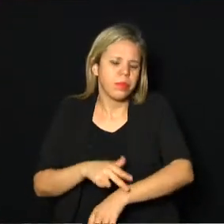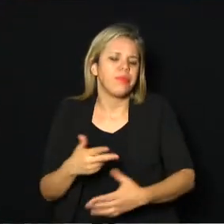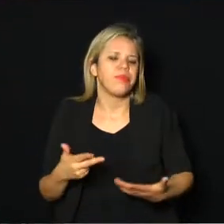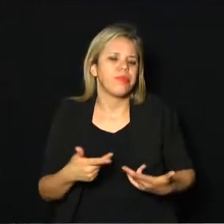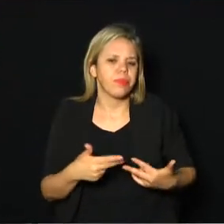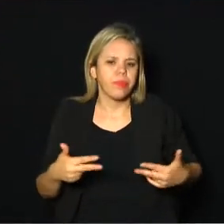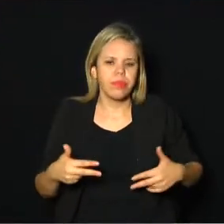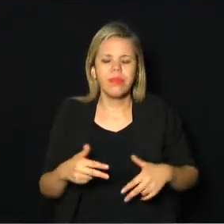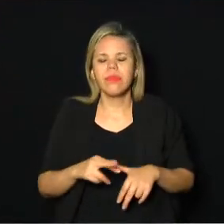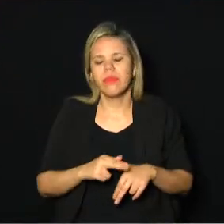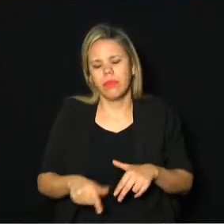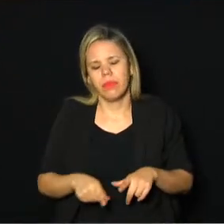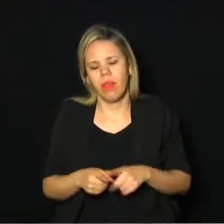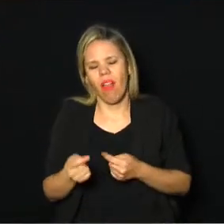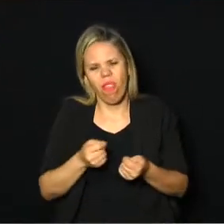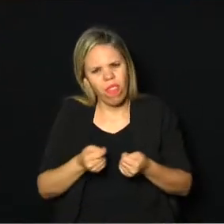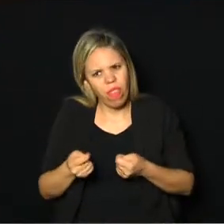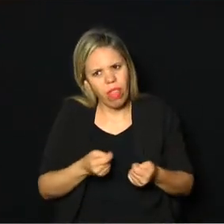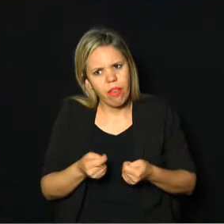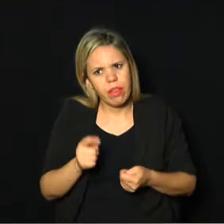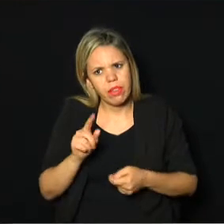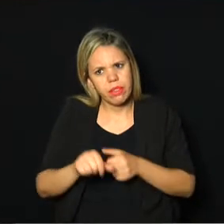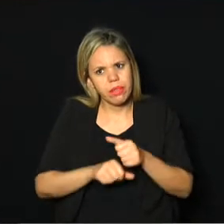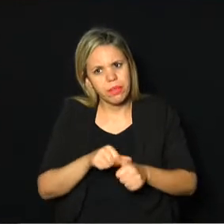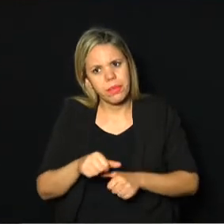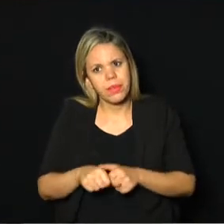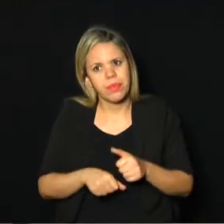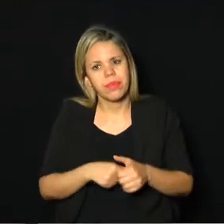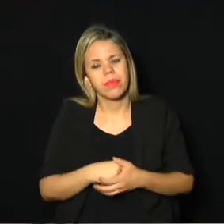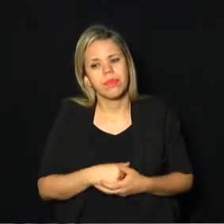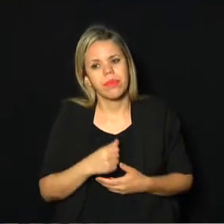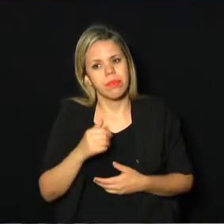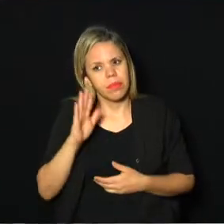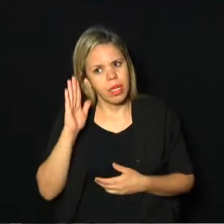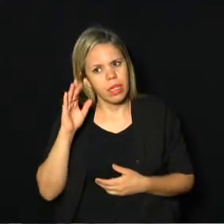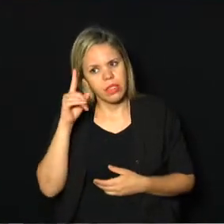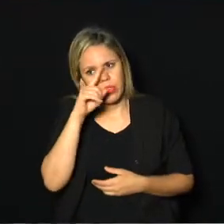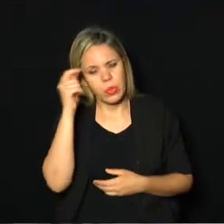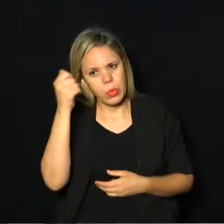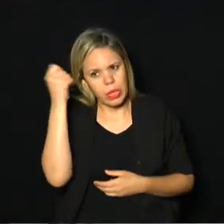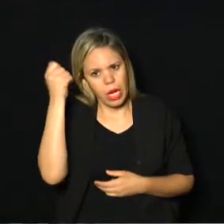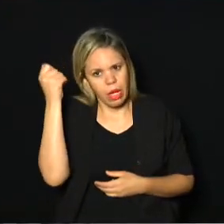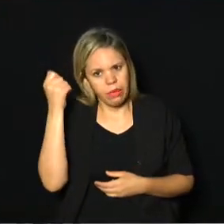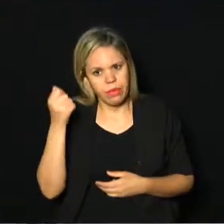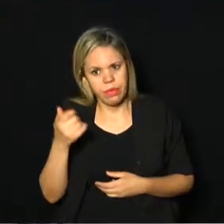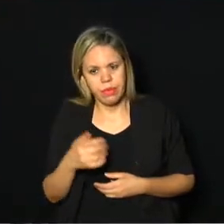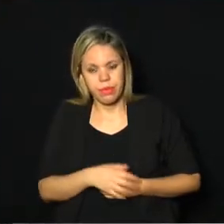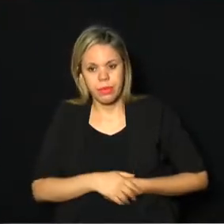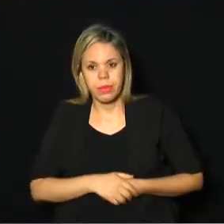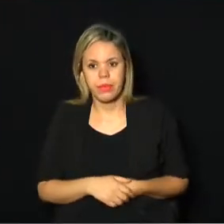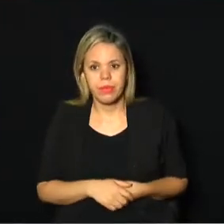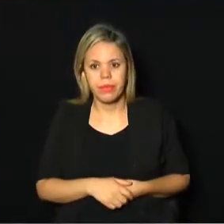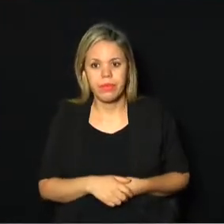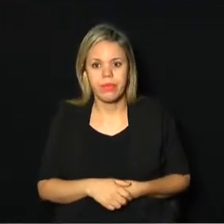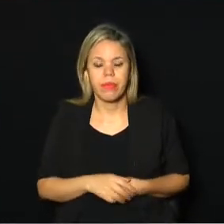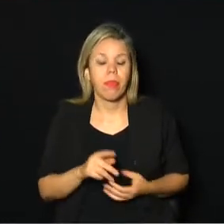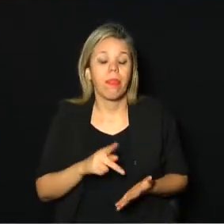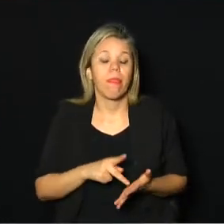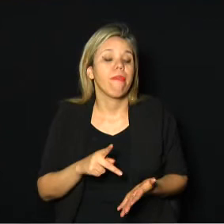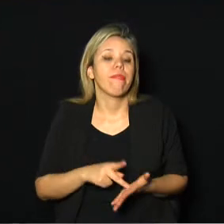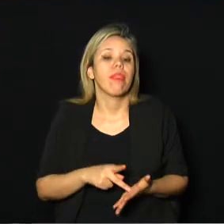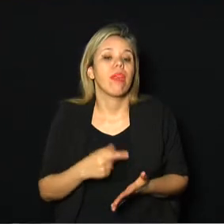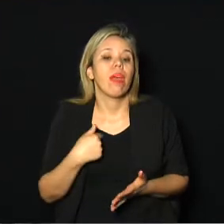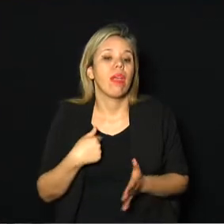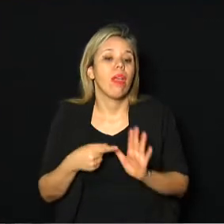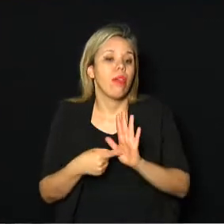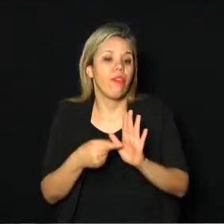e econômico, isso se torna ainda mais grave. Então, na verdade, eu coloquei um